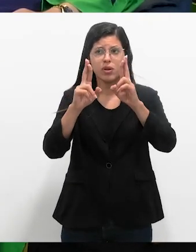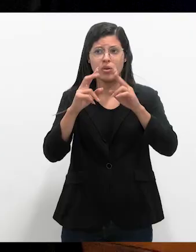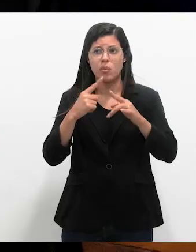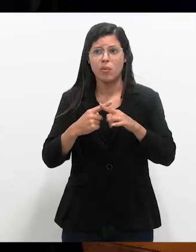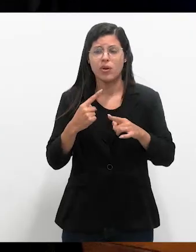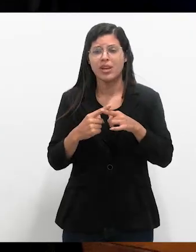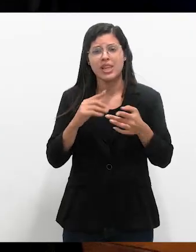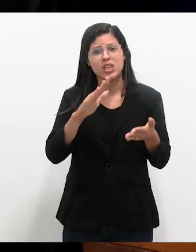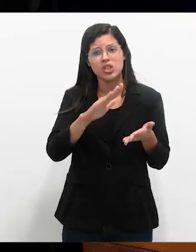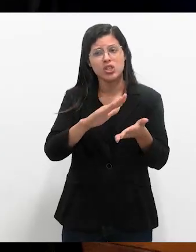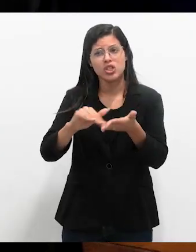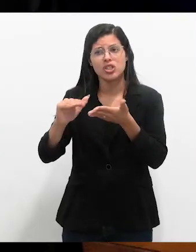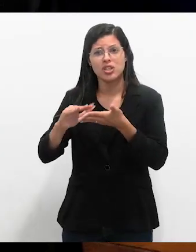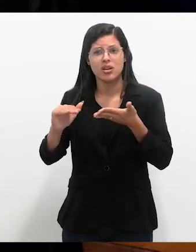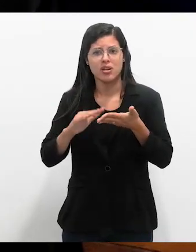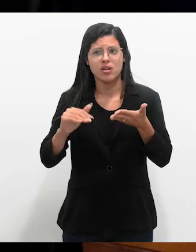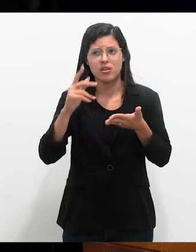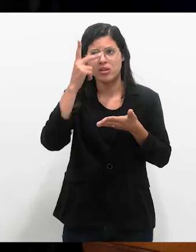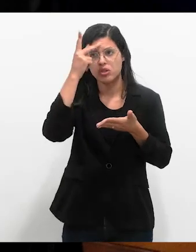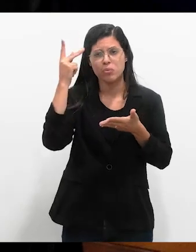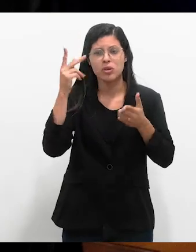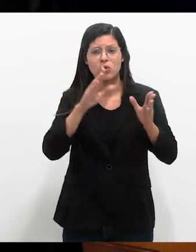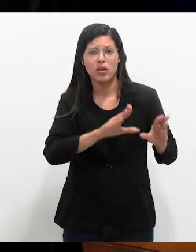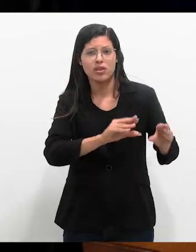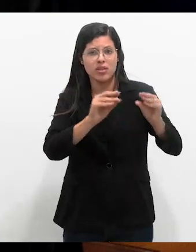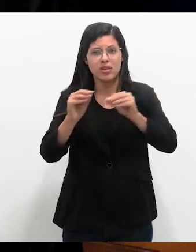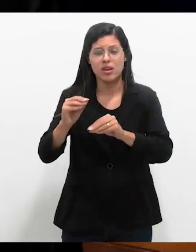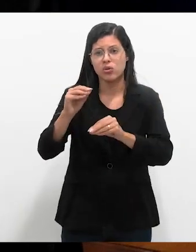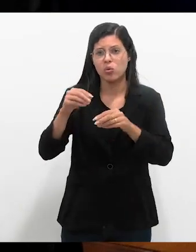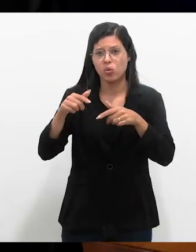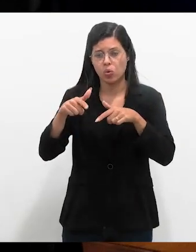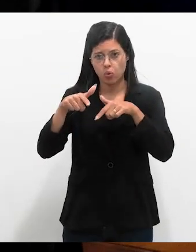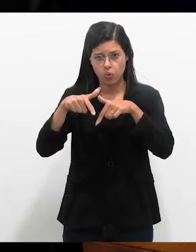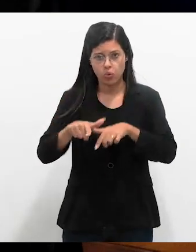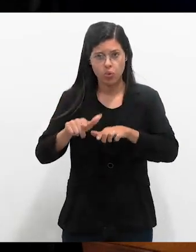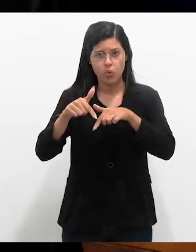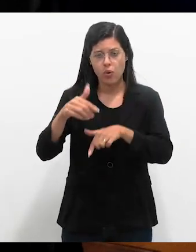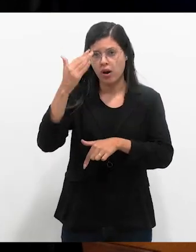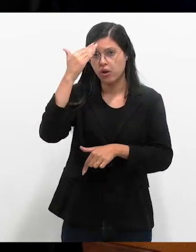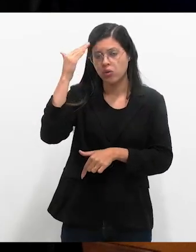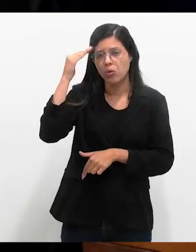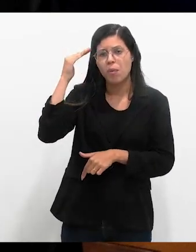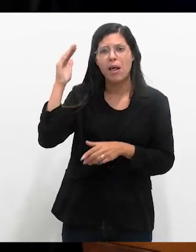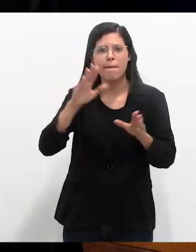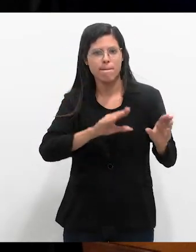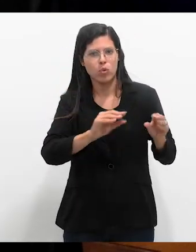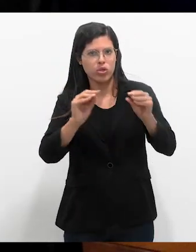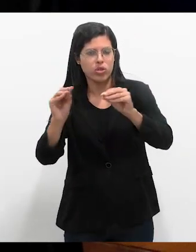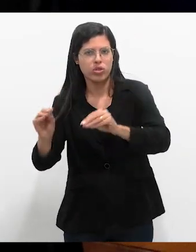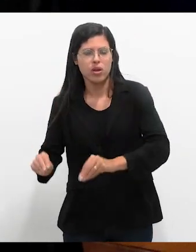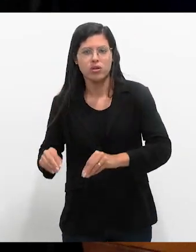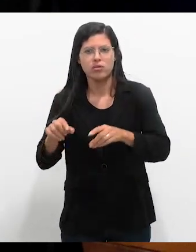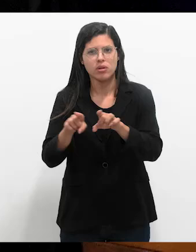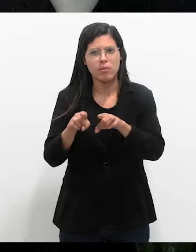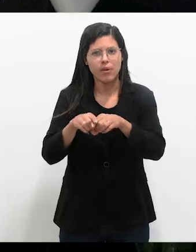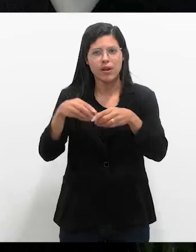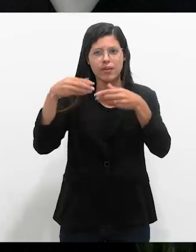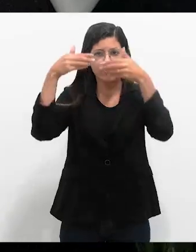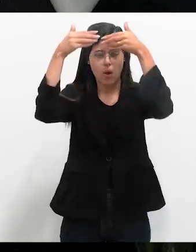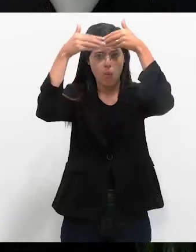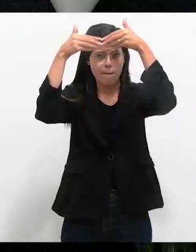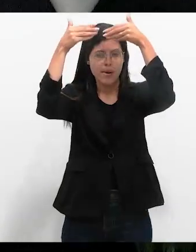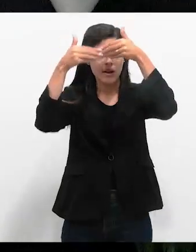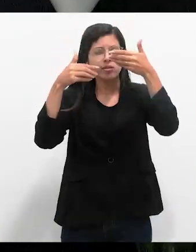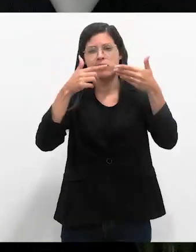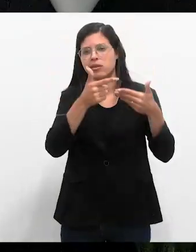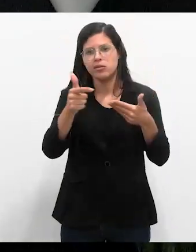Está destruindo porque está tirando as pessoas de dentro de candomblé e levando para Ifá. Tirando as pessoas da Umbanda e levando para Ifá. Tirando as pessoas do